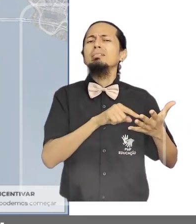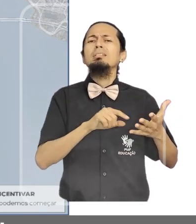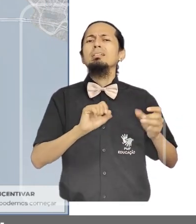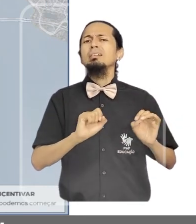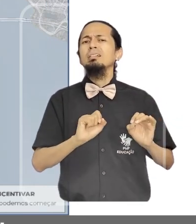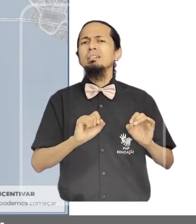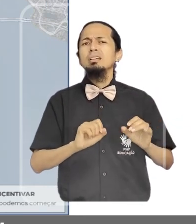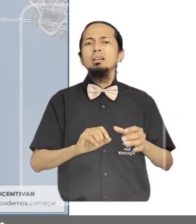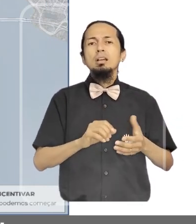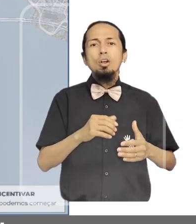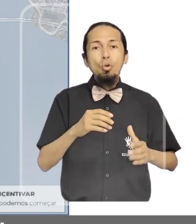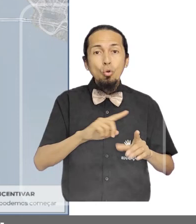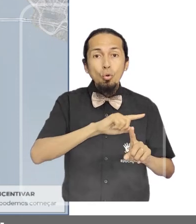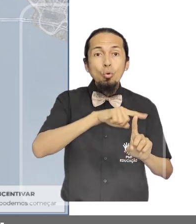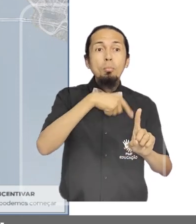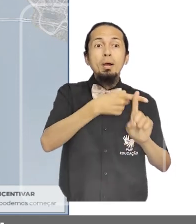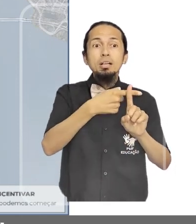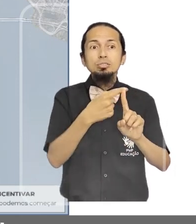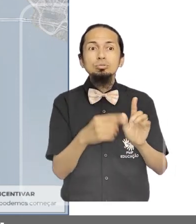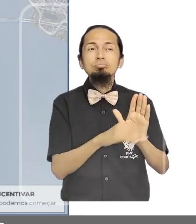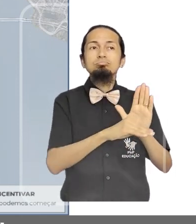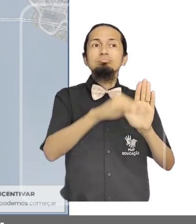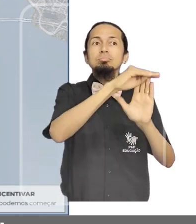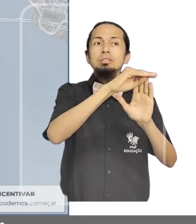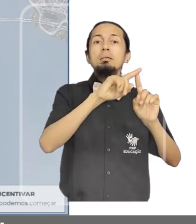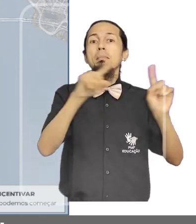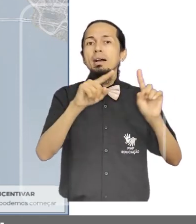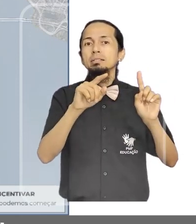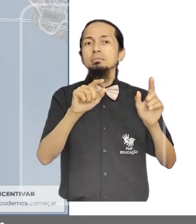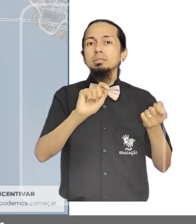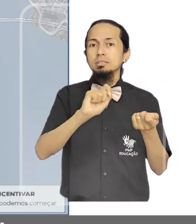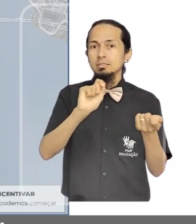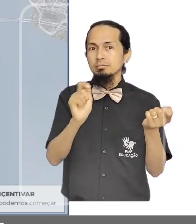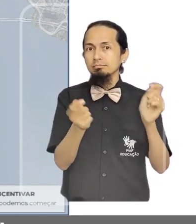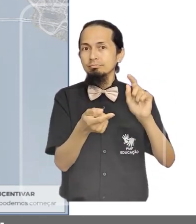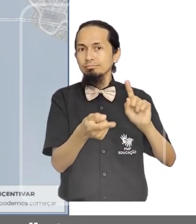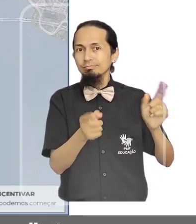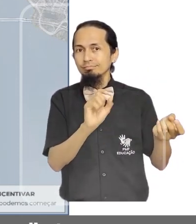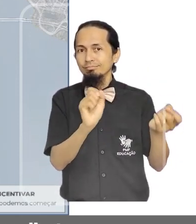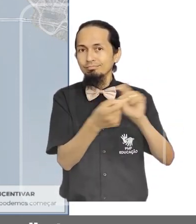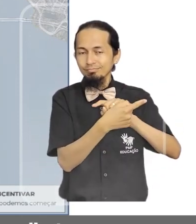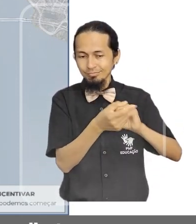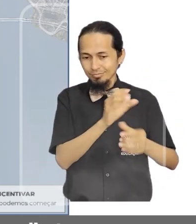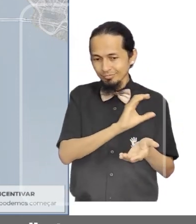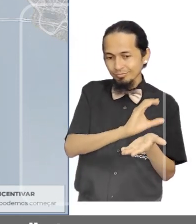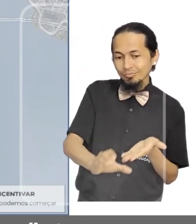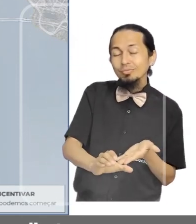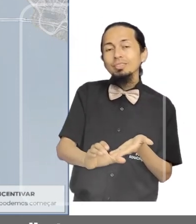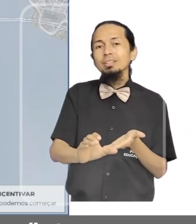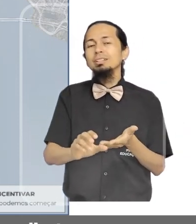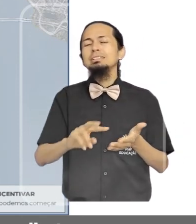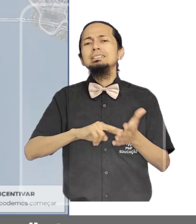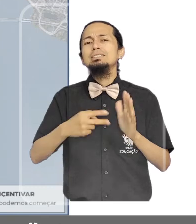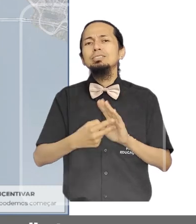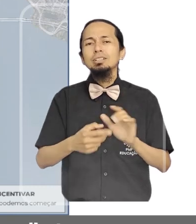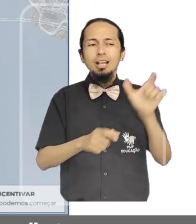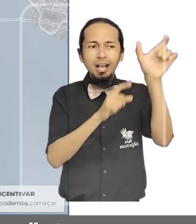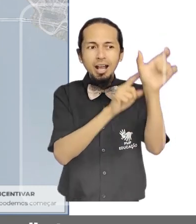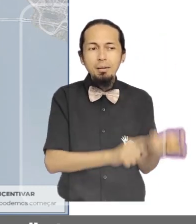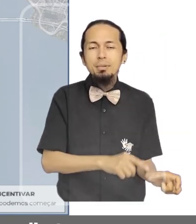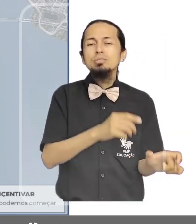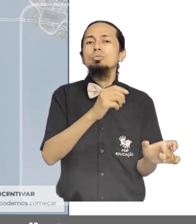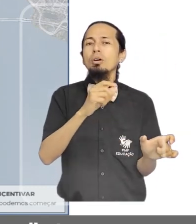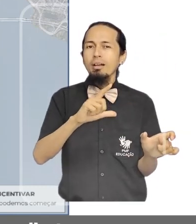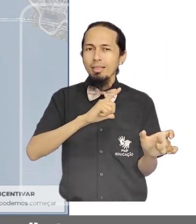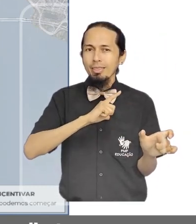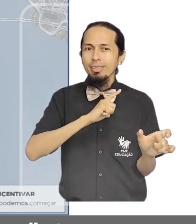é a autorização de construir a mais sob contrapartida financeira, ou seja, o proprietário é